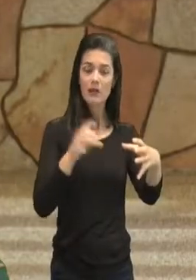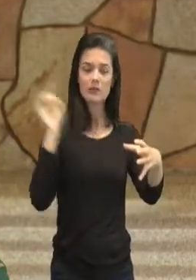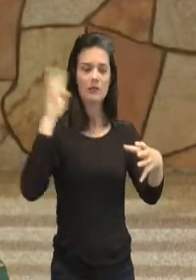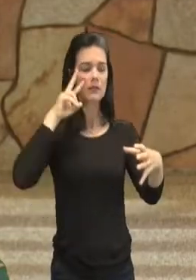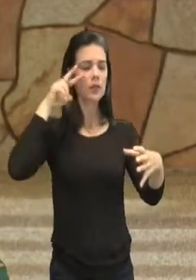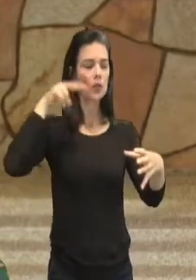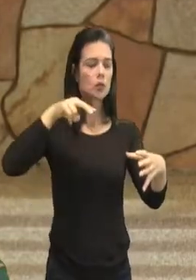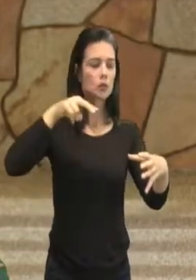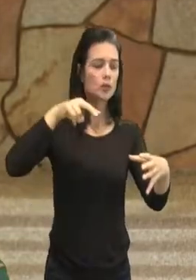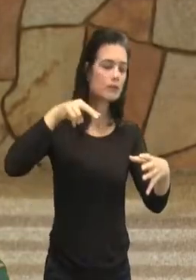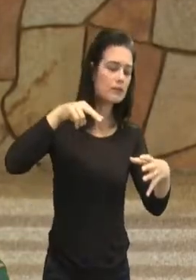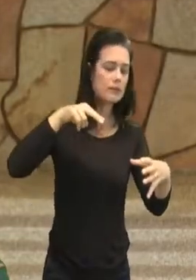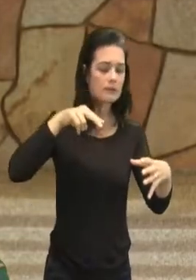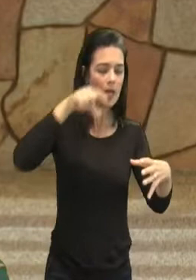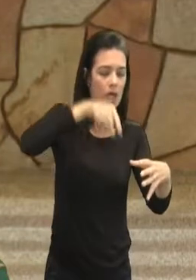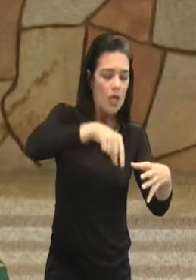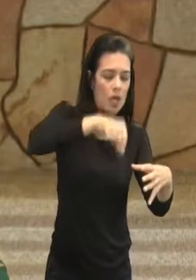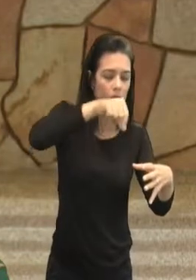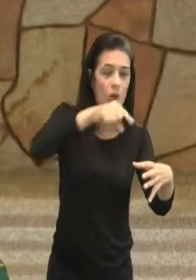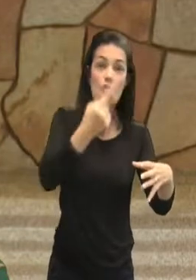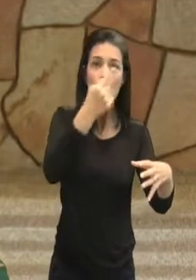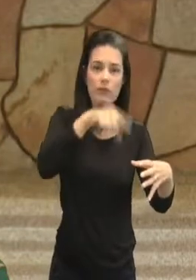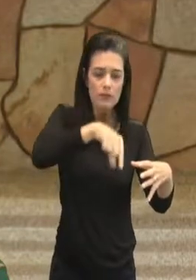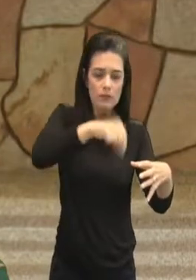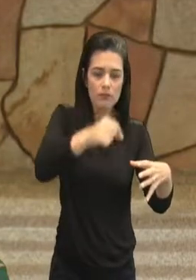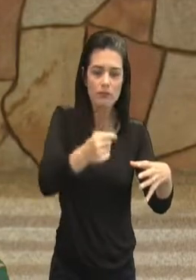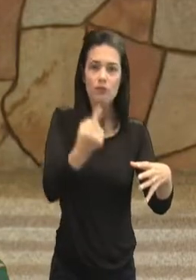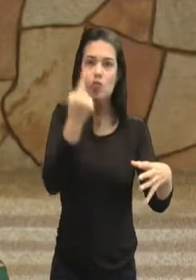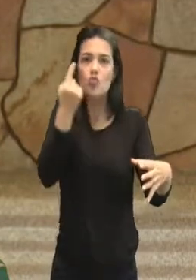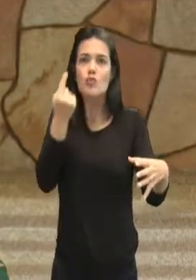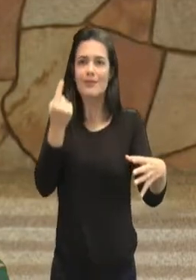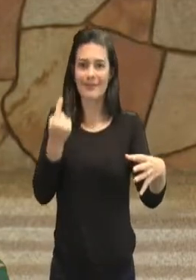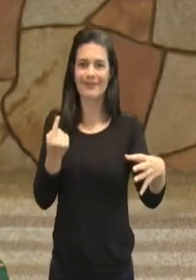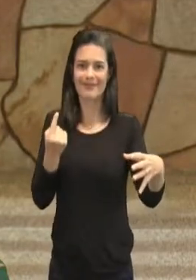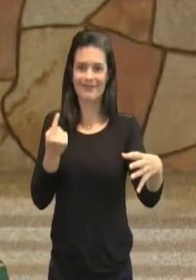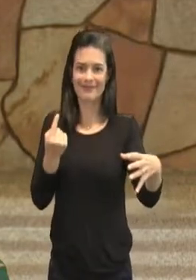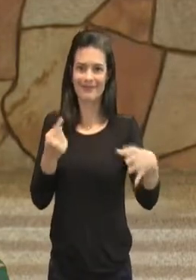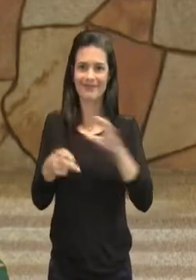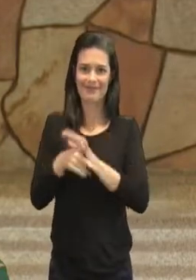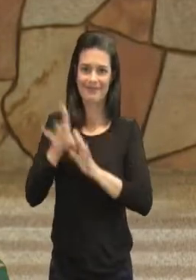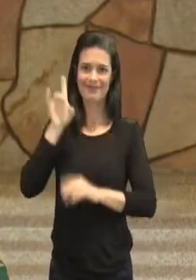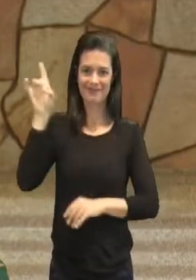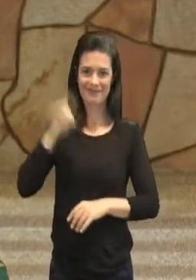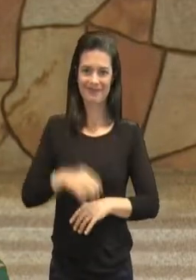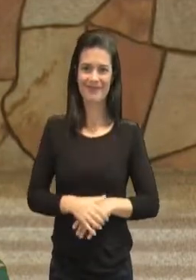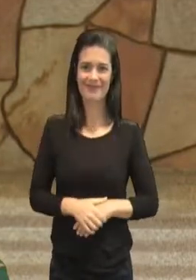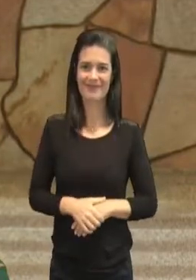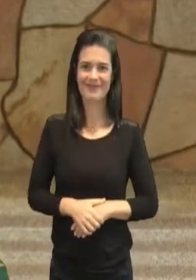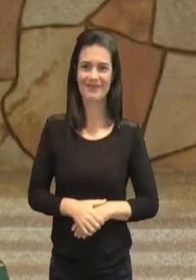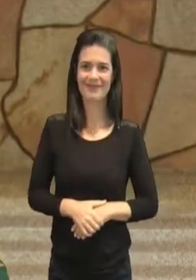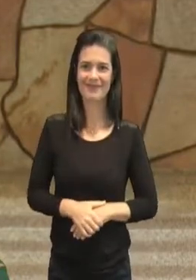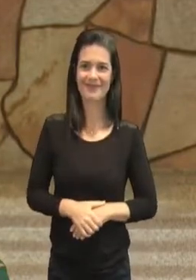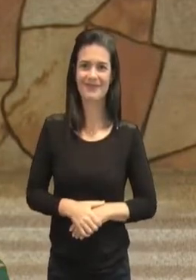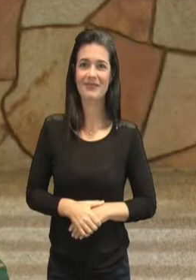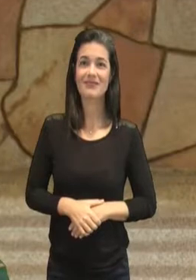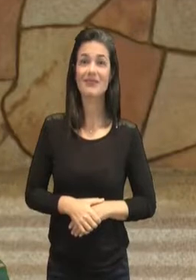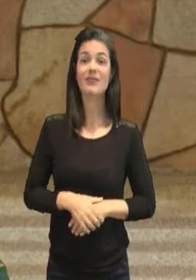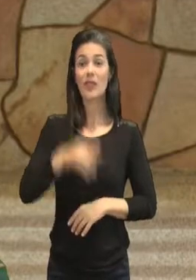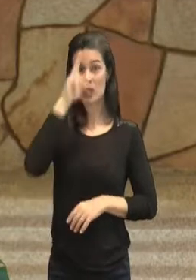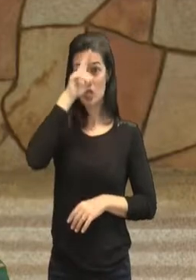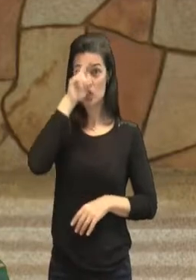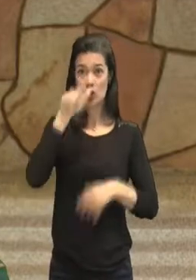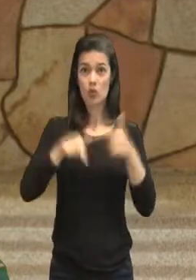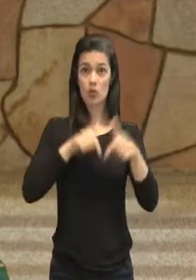então. Nós temos que em Mateus 20, verso 16, como vimos aqui agora, a parábola dos trabalhadores na